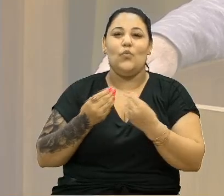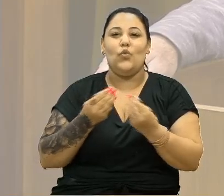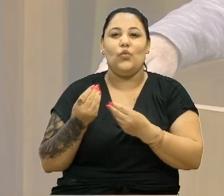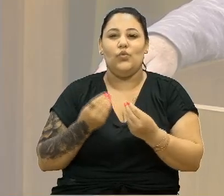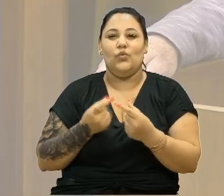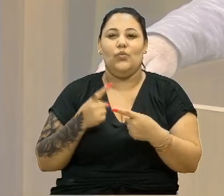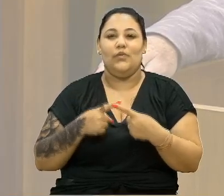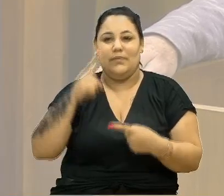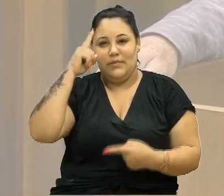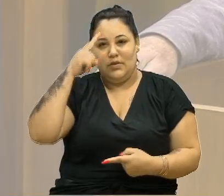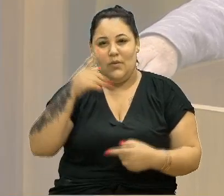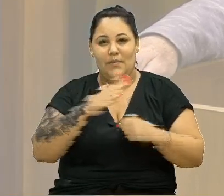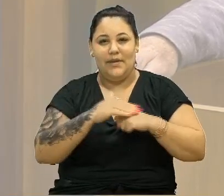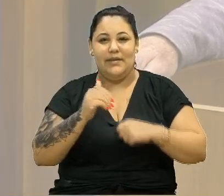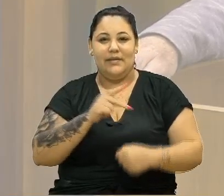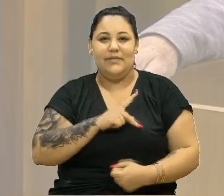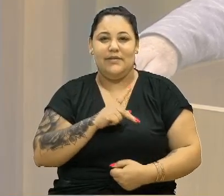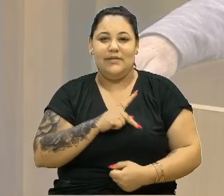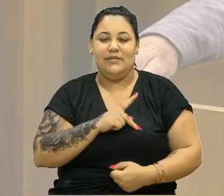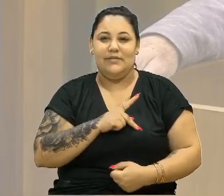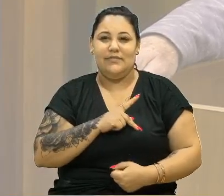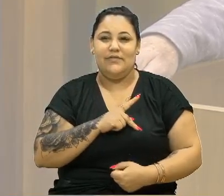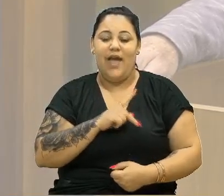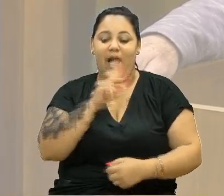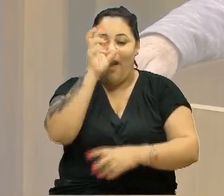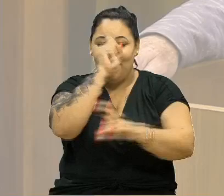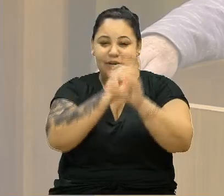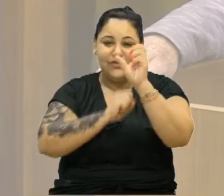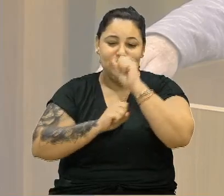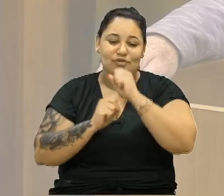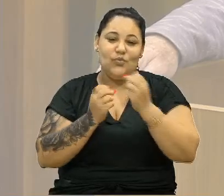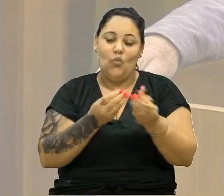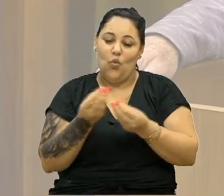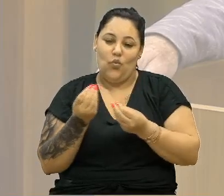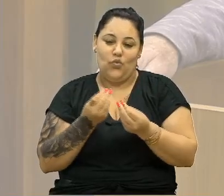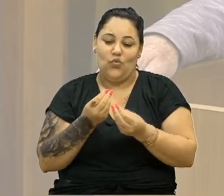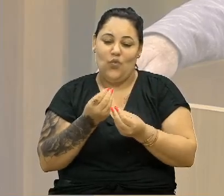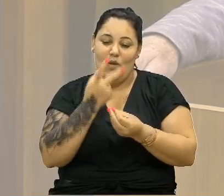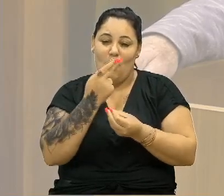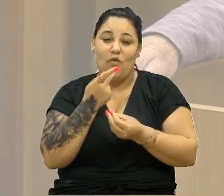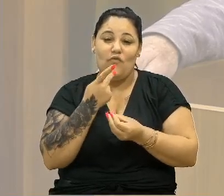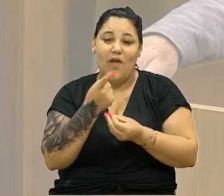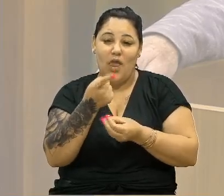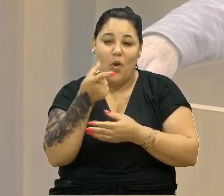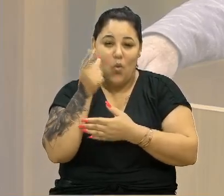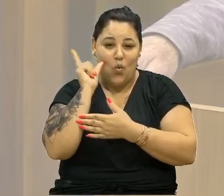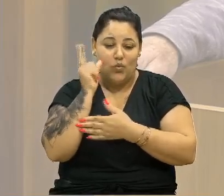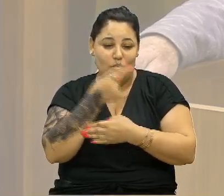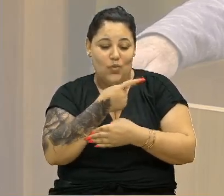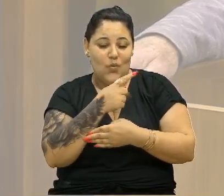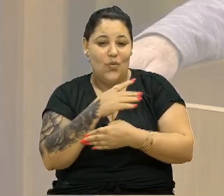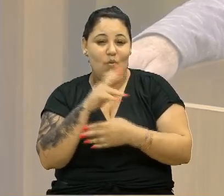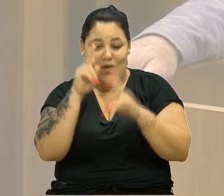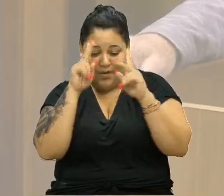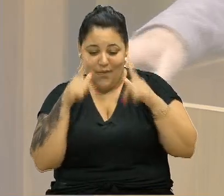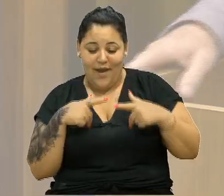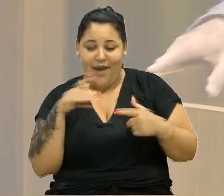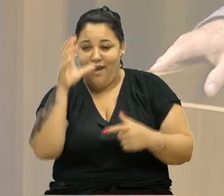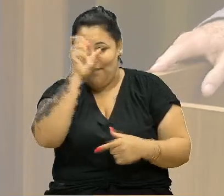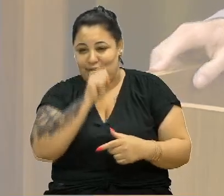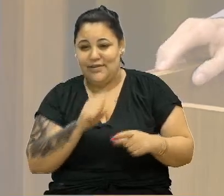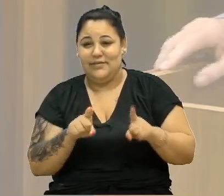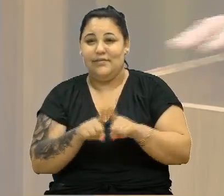minha querida presidente, foi um aprendizado. A senhora disse ontem que a senhora reconhece que aprendeu muito, e